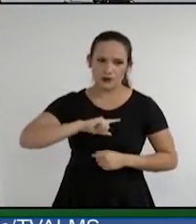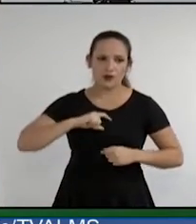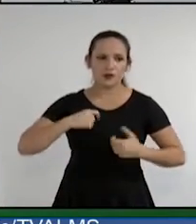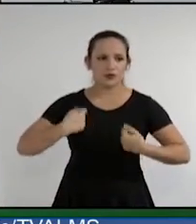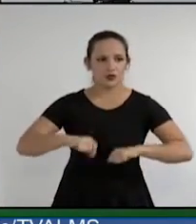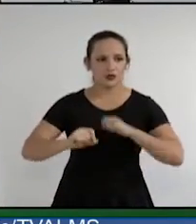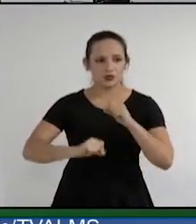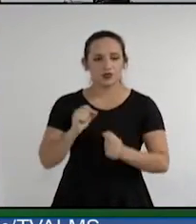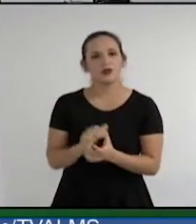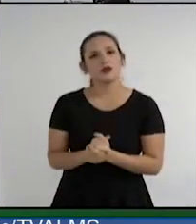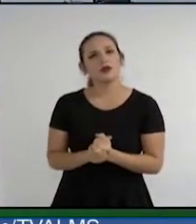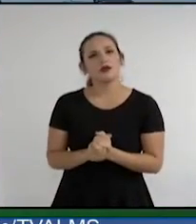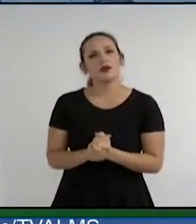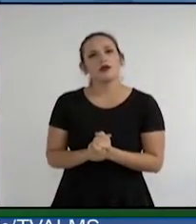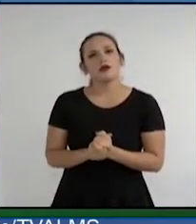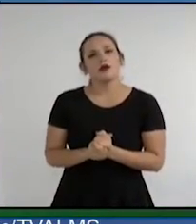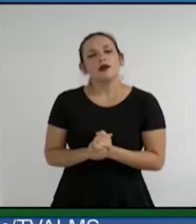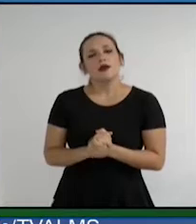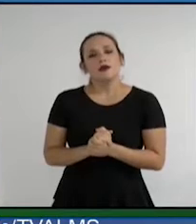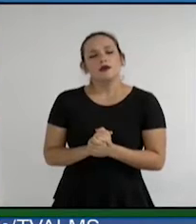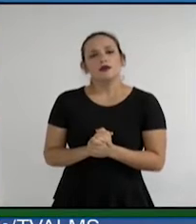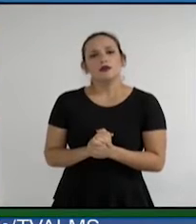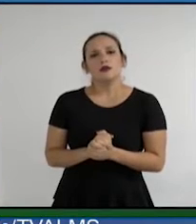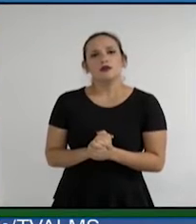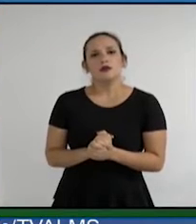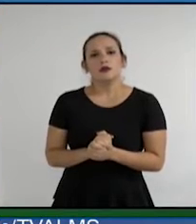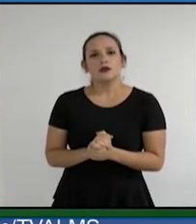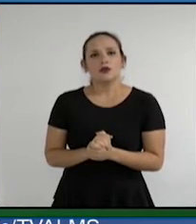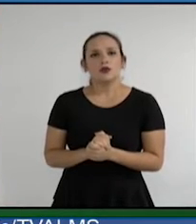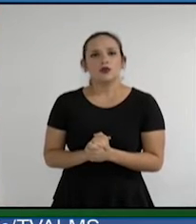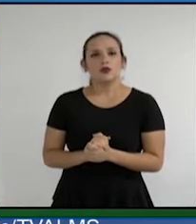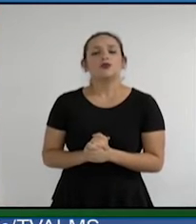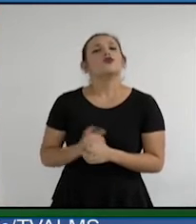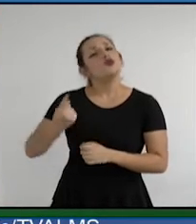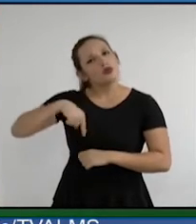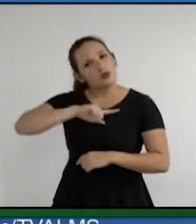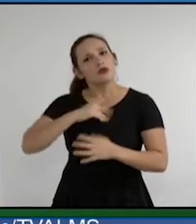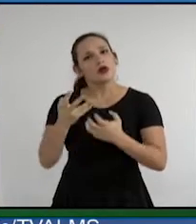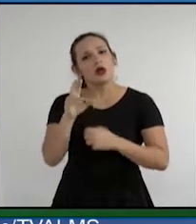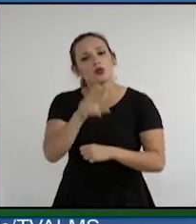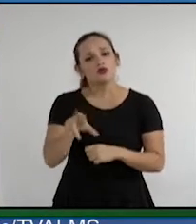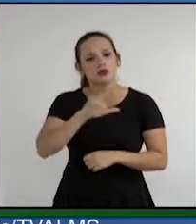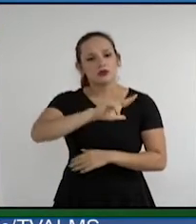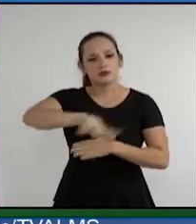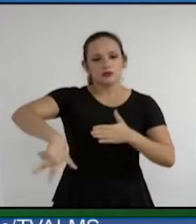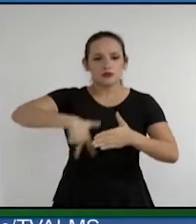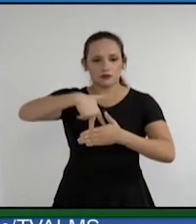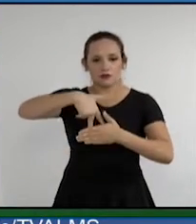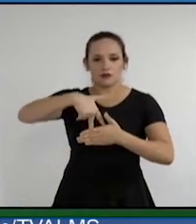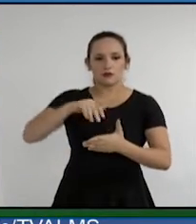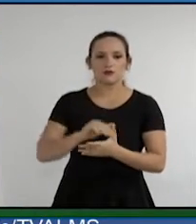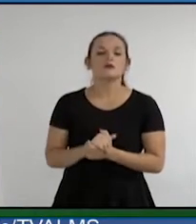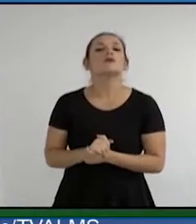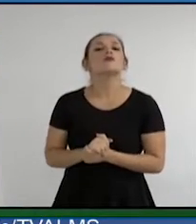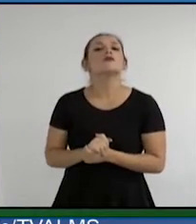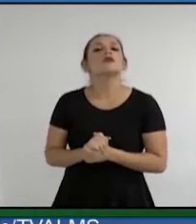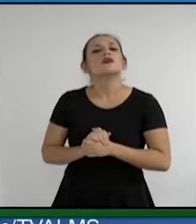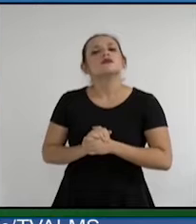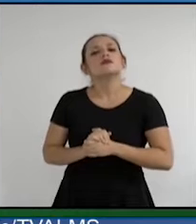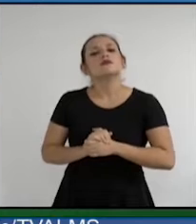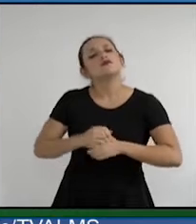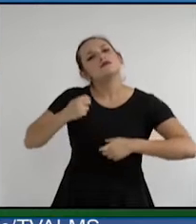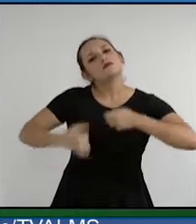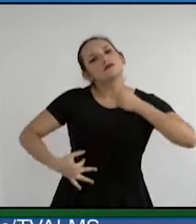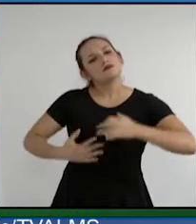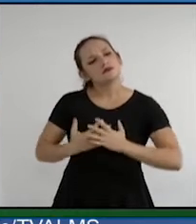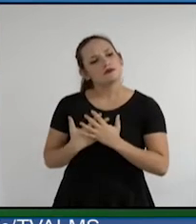não usasse de forma e de direito a tribuna para falar das suas angústias, etc. Então, eu